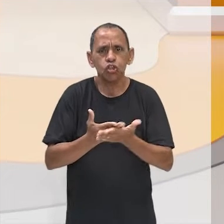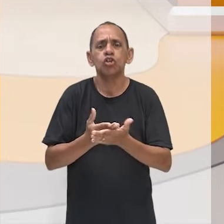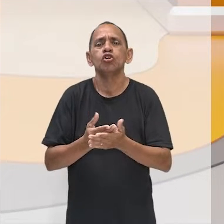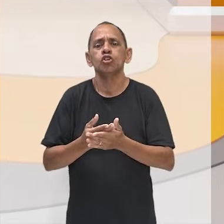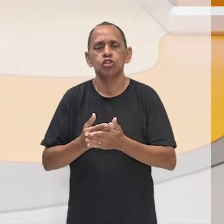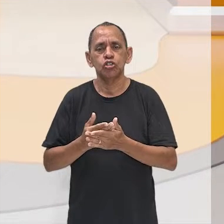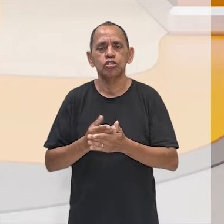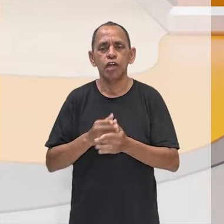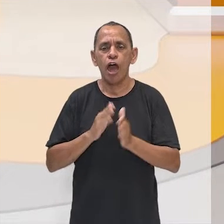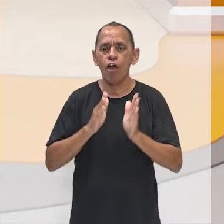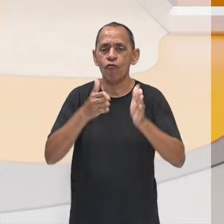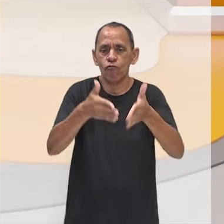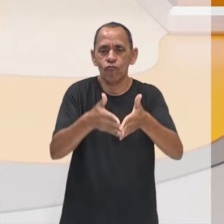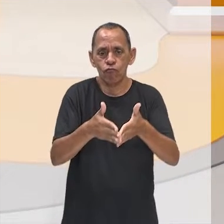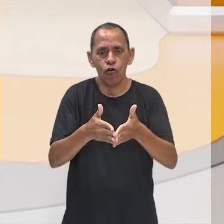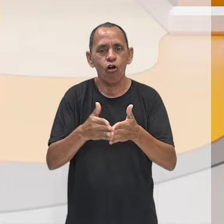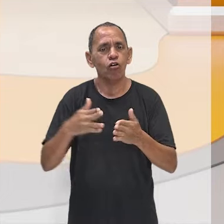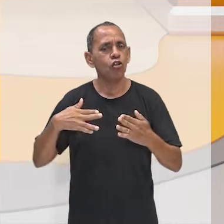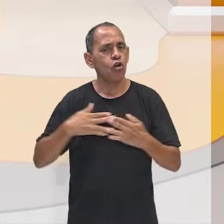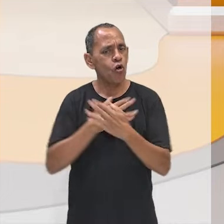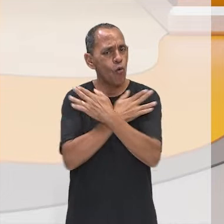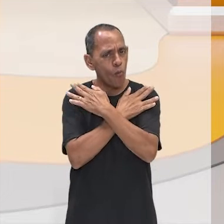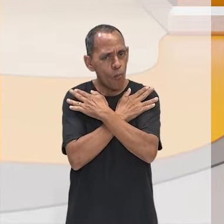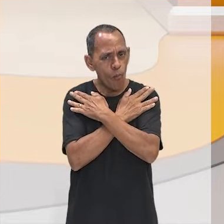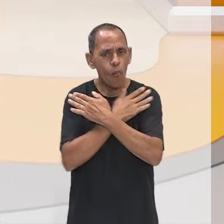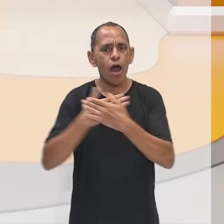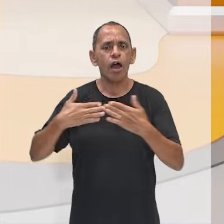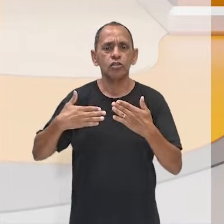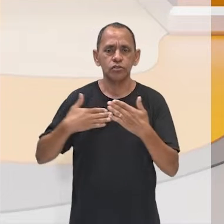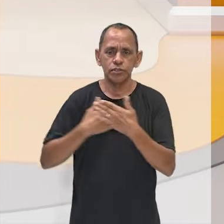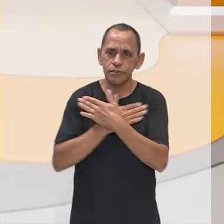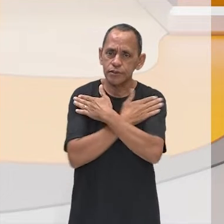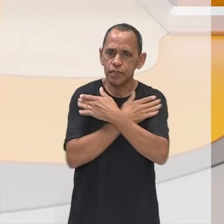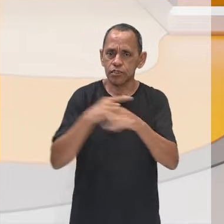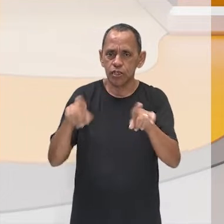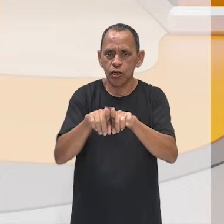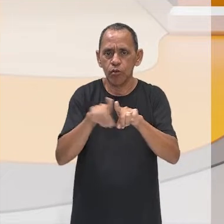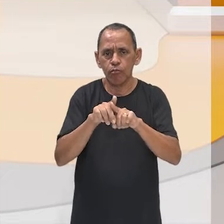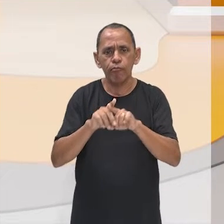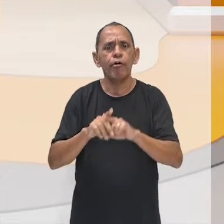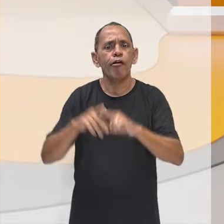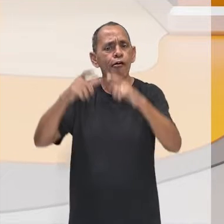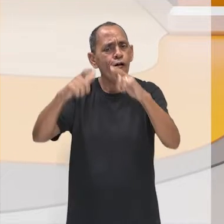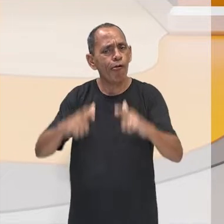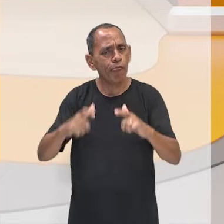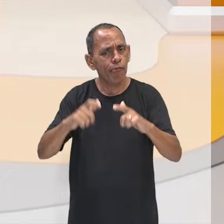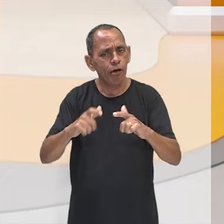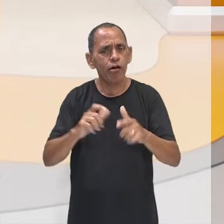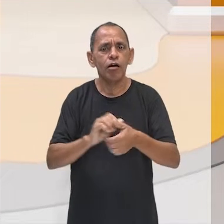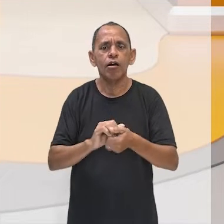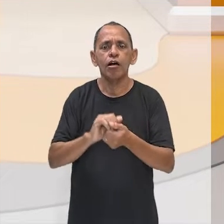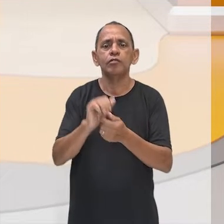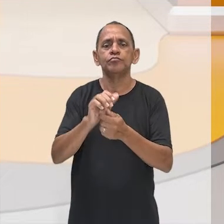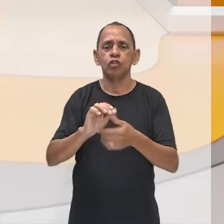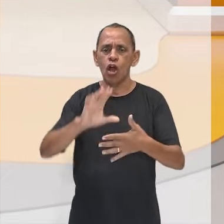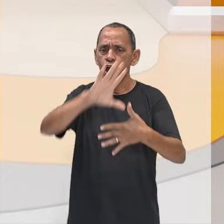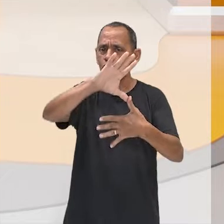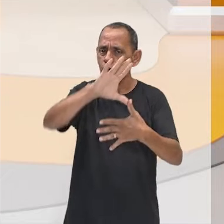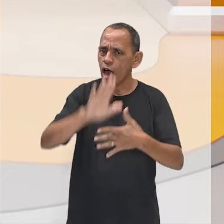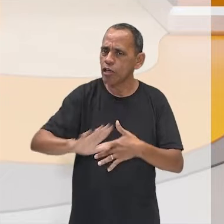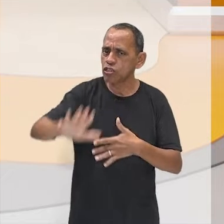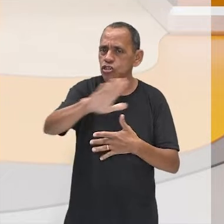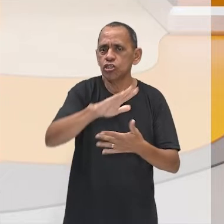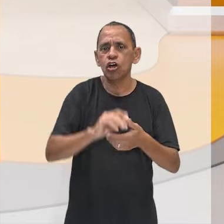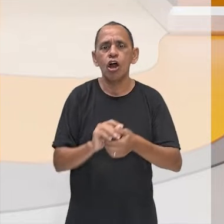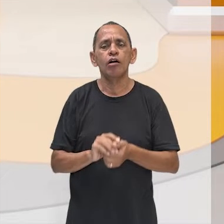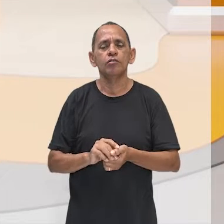maias e dos astecas, essa civilização que ocupou aí parte da região da Mesoamérica. Ficou curioso? Então vamos